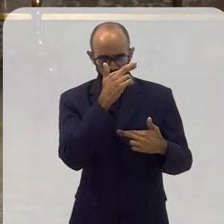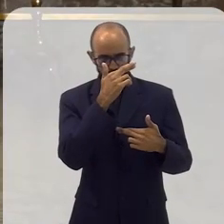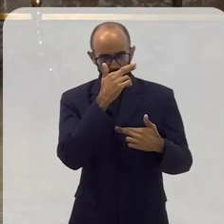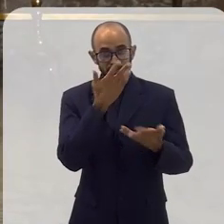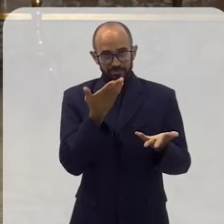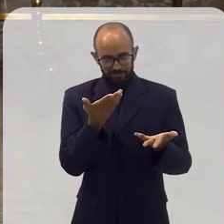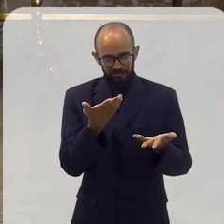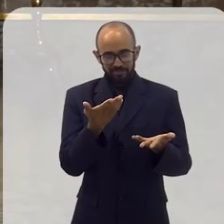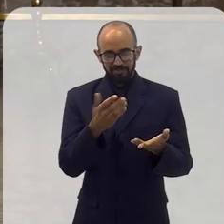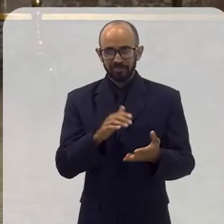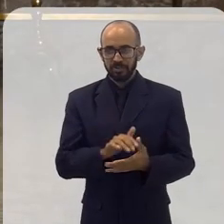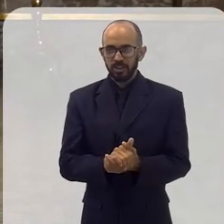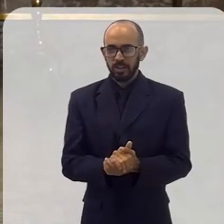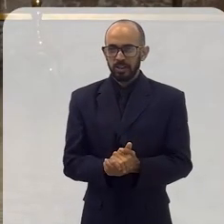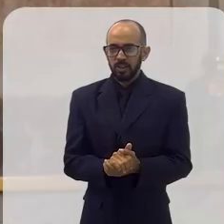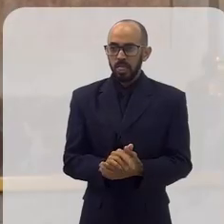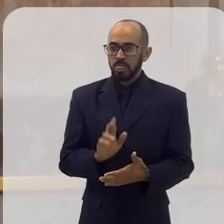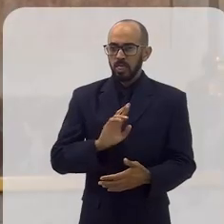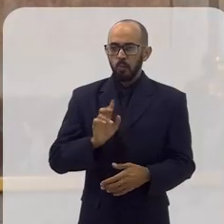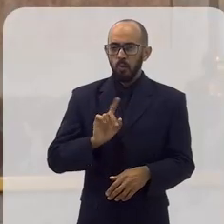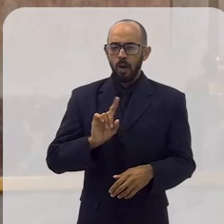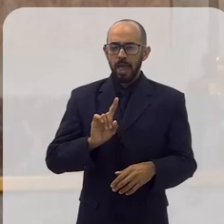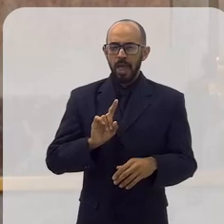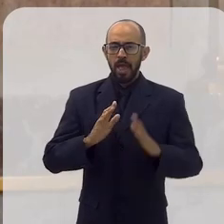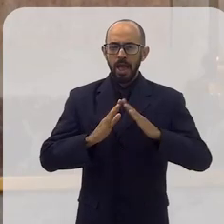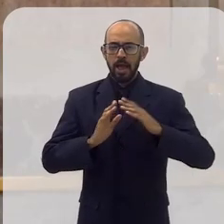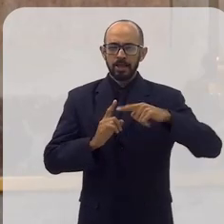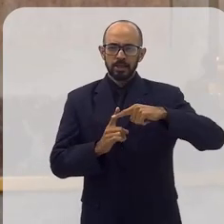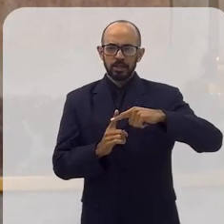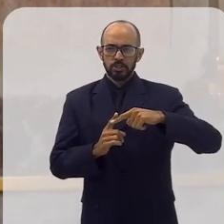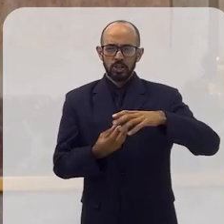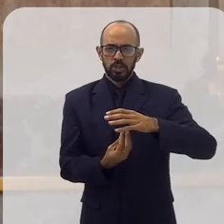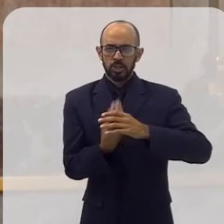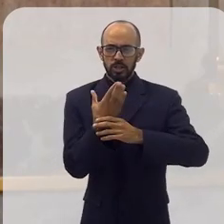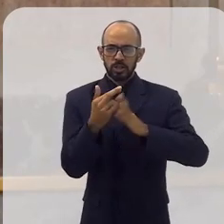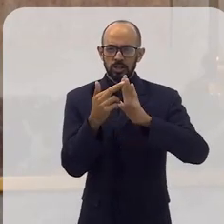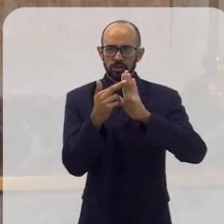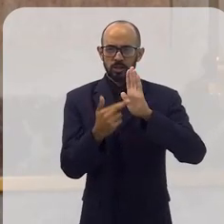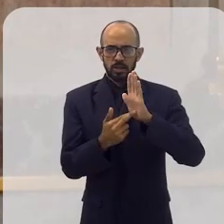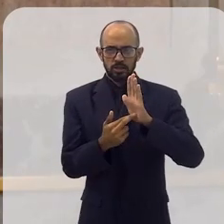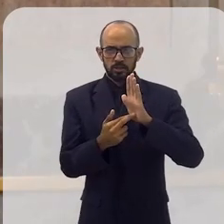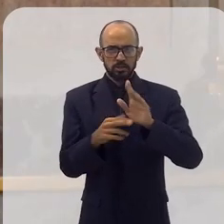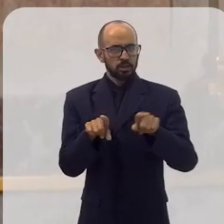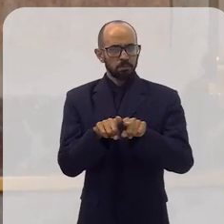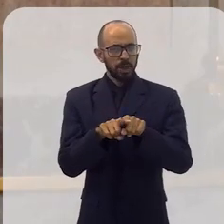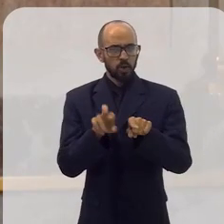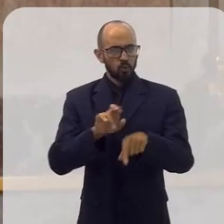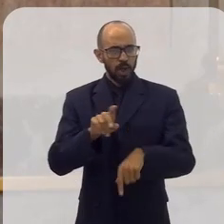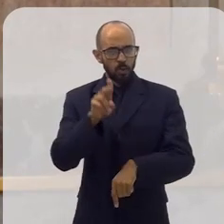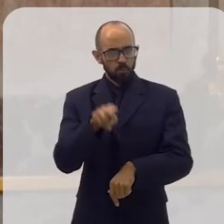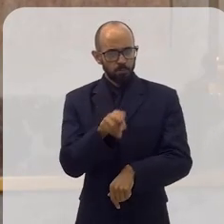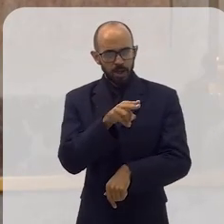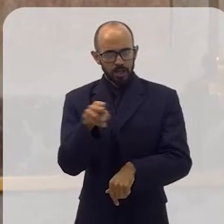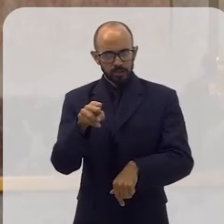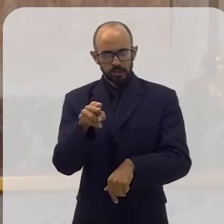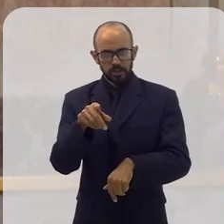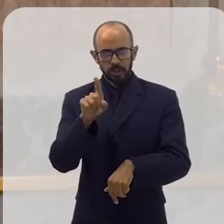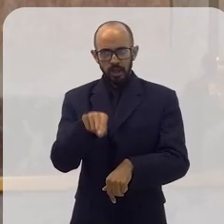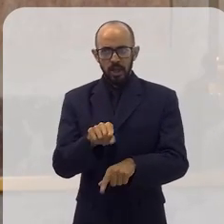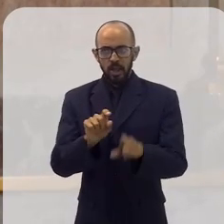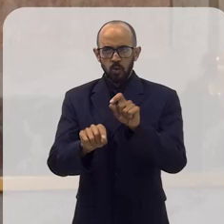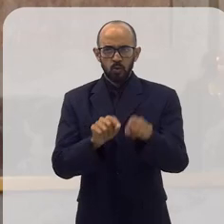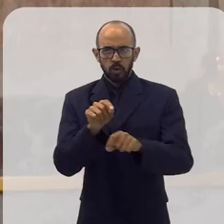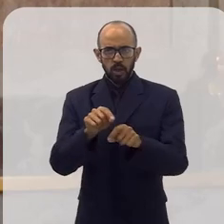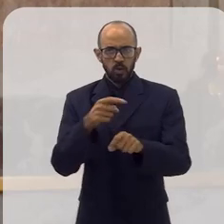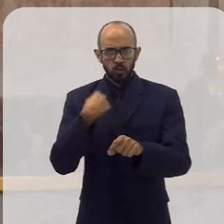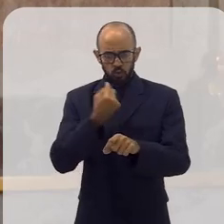viria desrespeitar essas regras. Não é a igreja que coloca essas regras, nem nos bispos e os padres. É